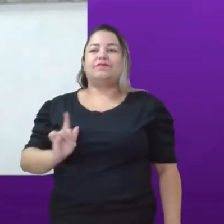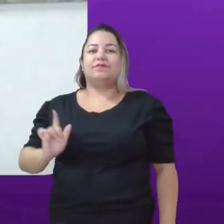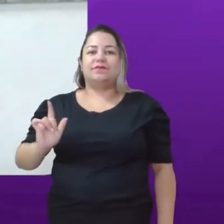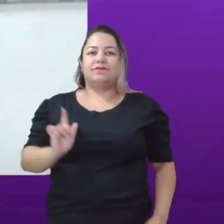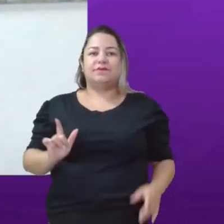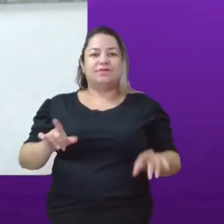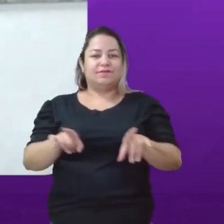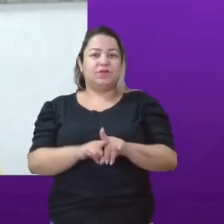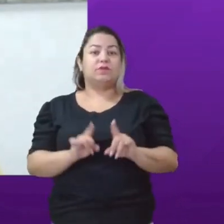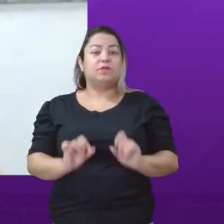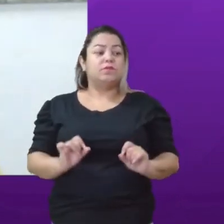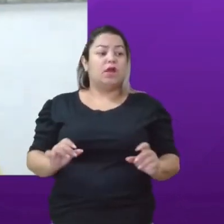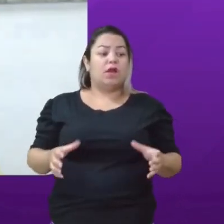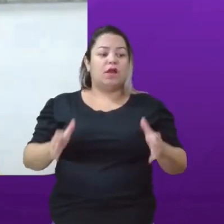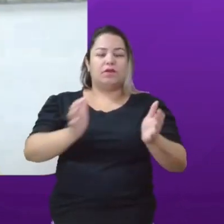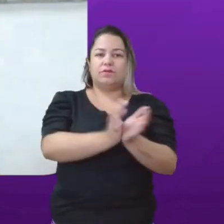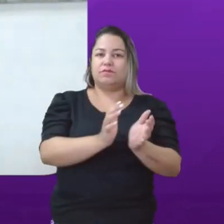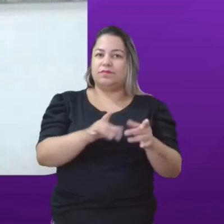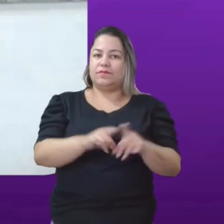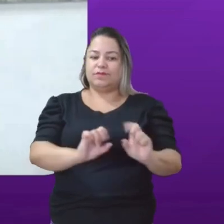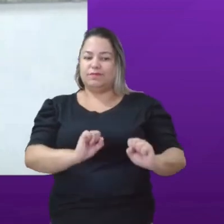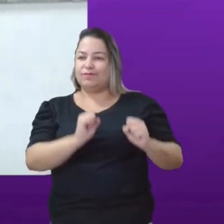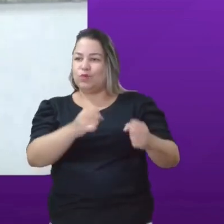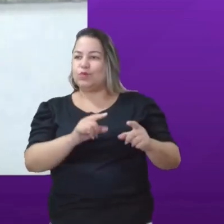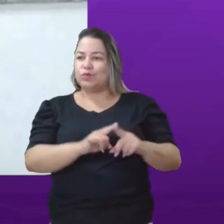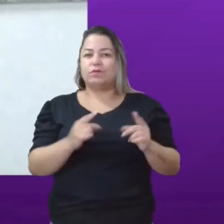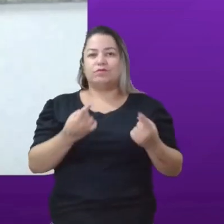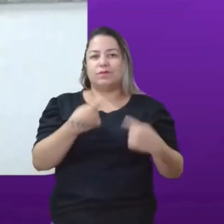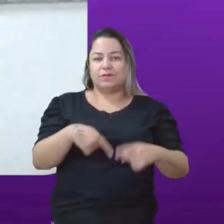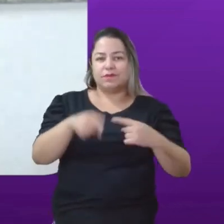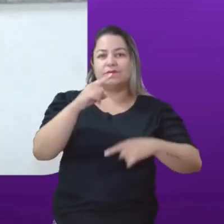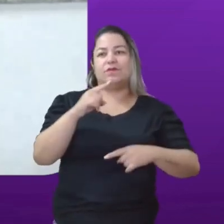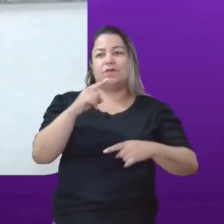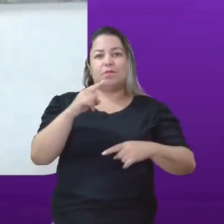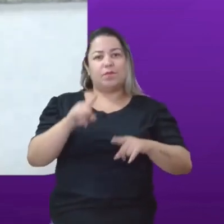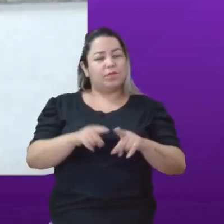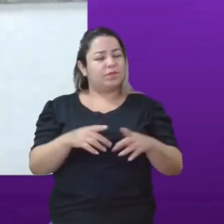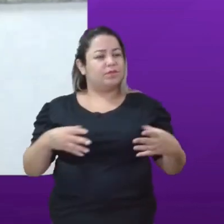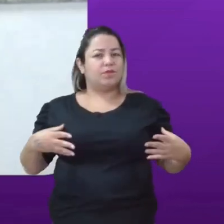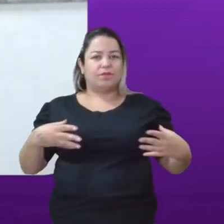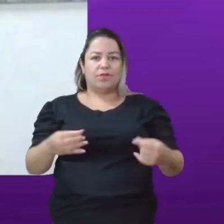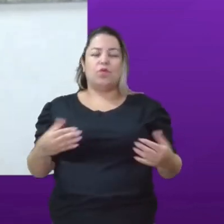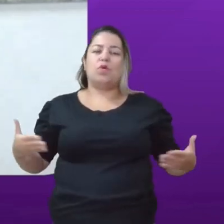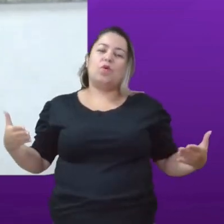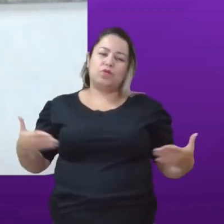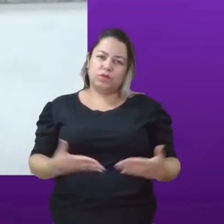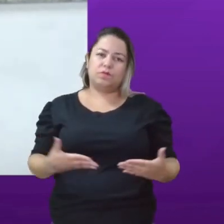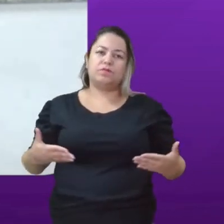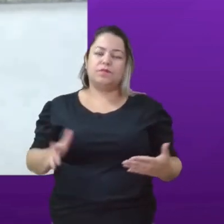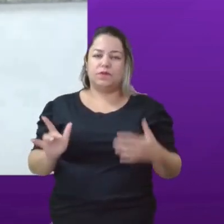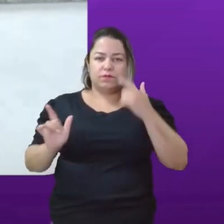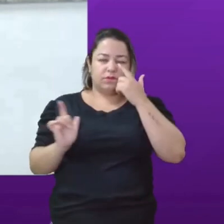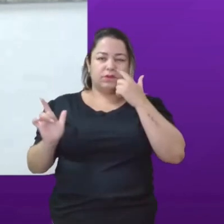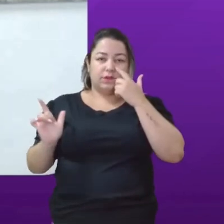demandou também a congregação de esforços, de uma construção a muitas mãos, do que se tem hoje como